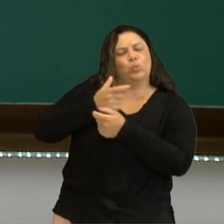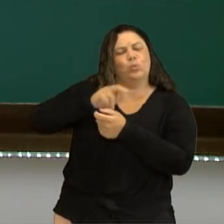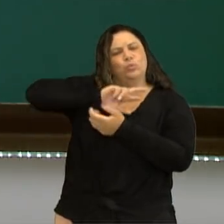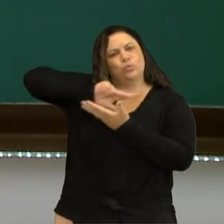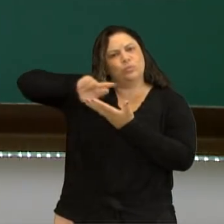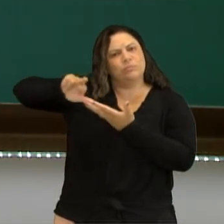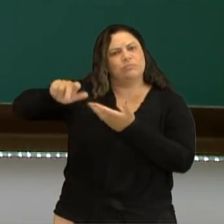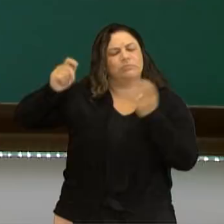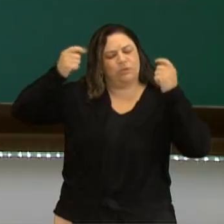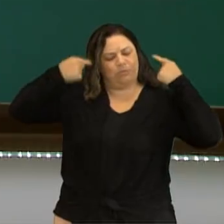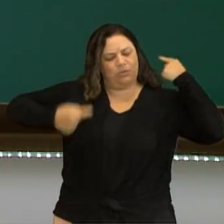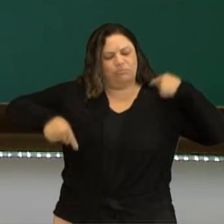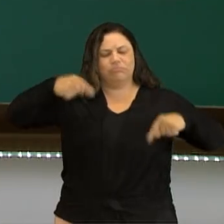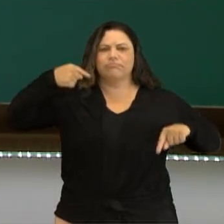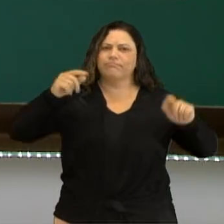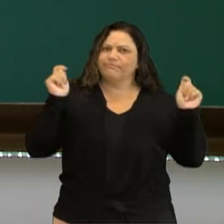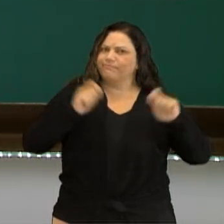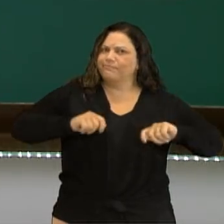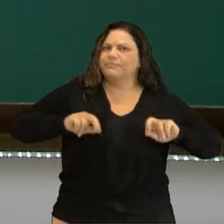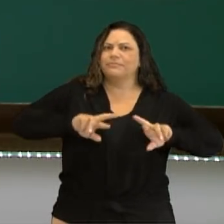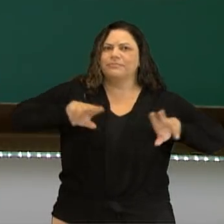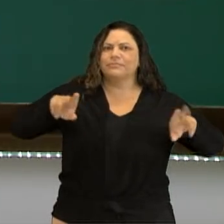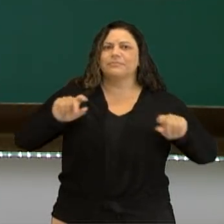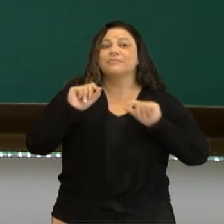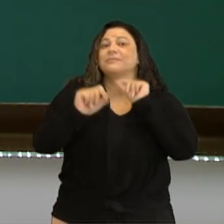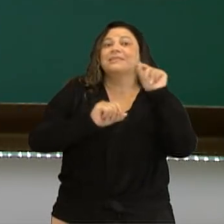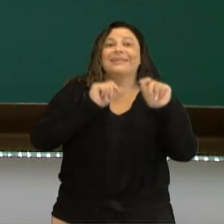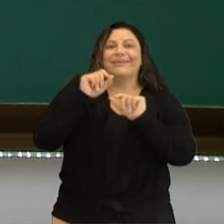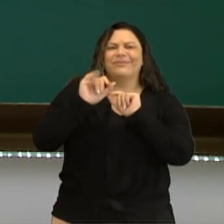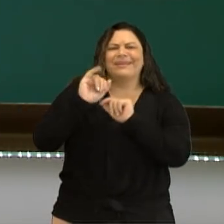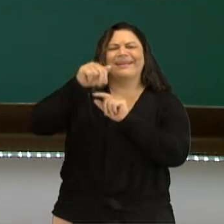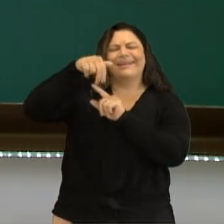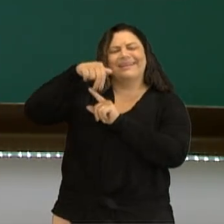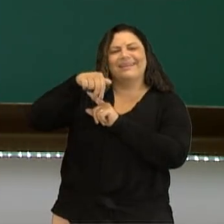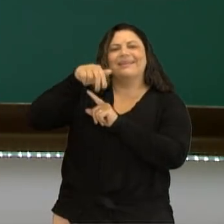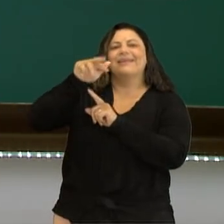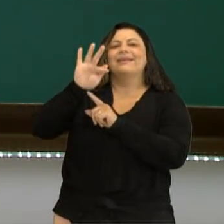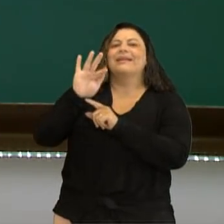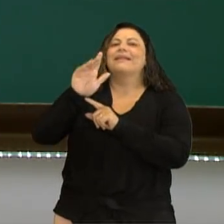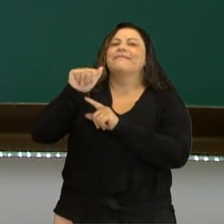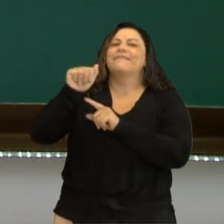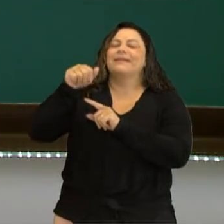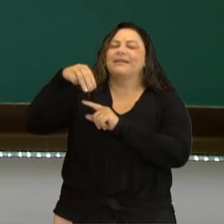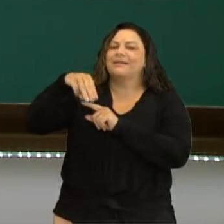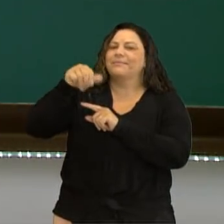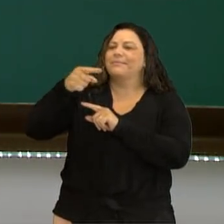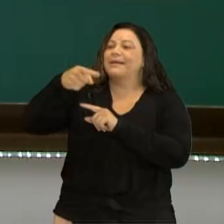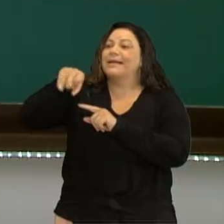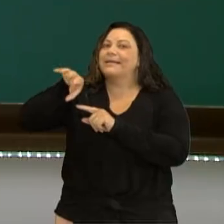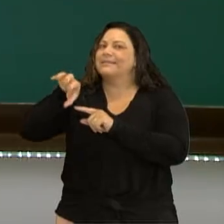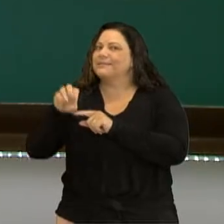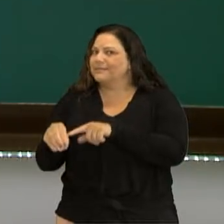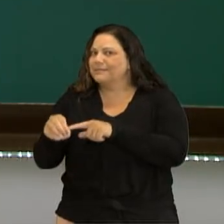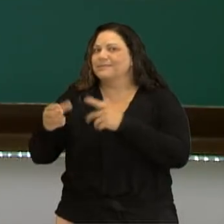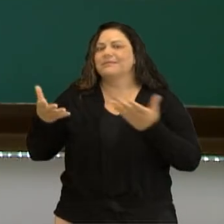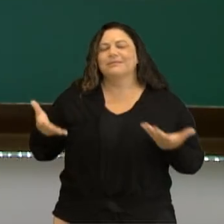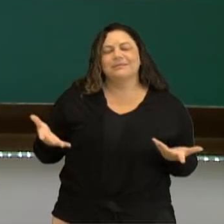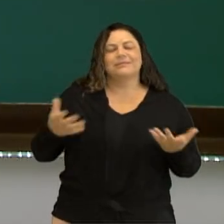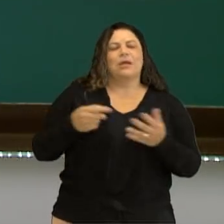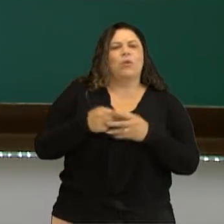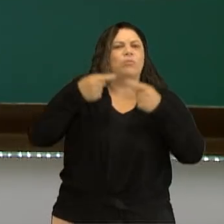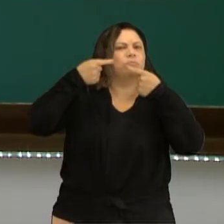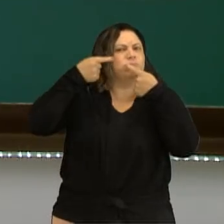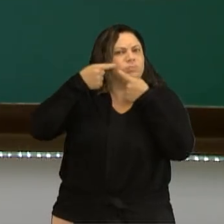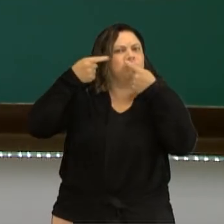do corpo, nada mais, nada menos são que inflamações, A gente tem ali um material, o pus, e eu